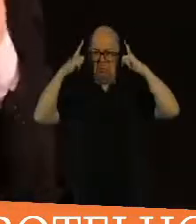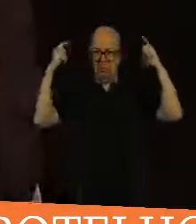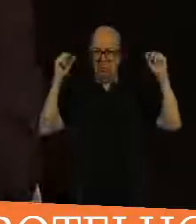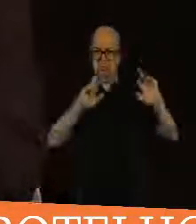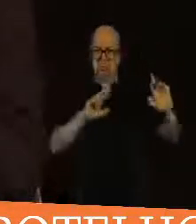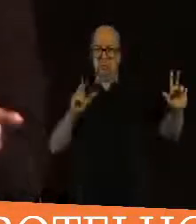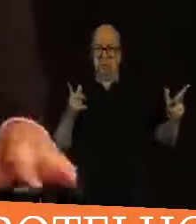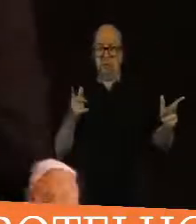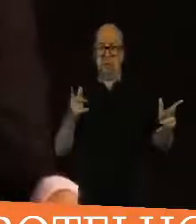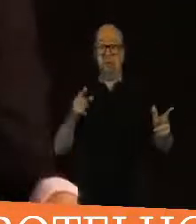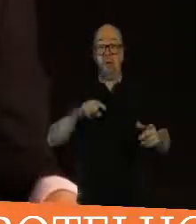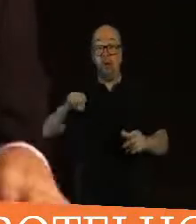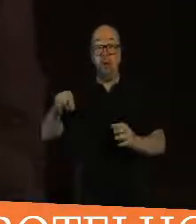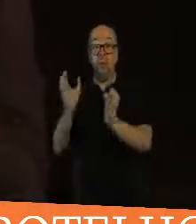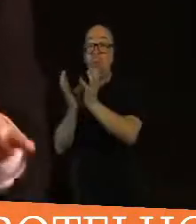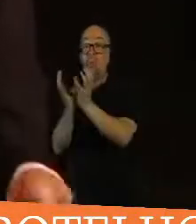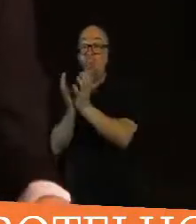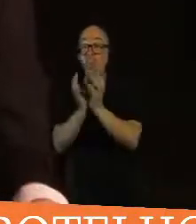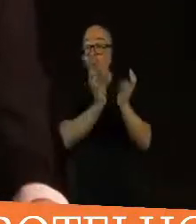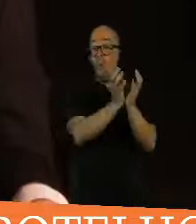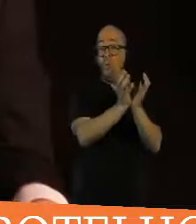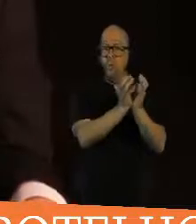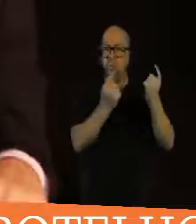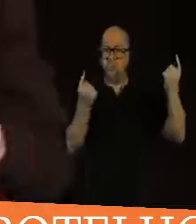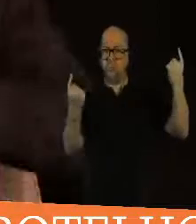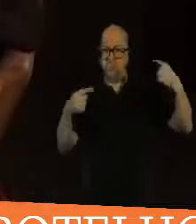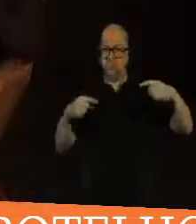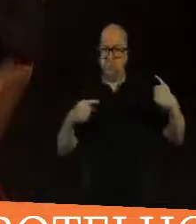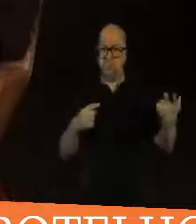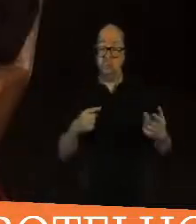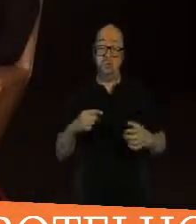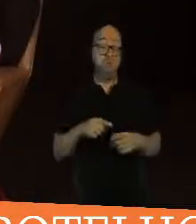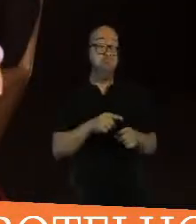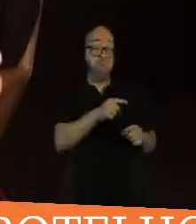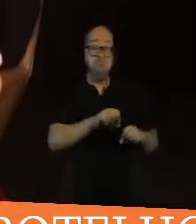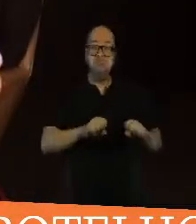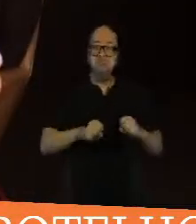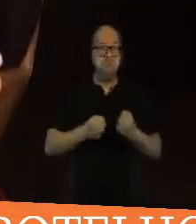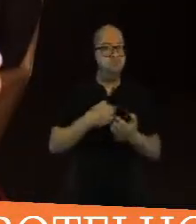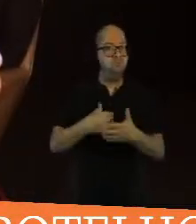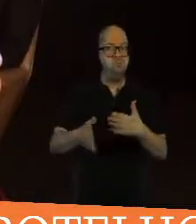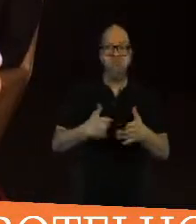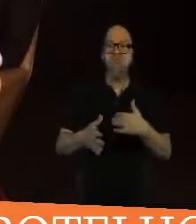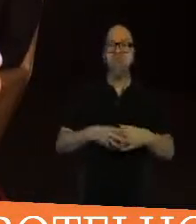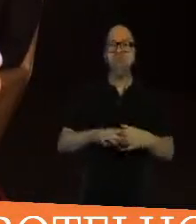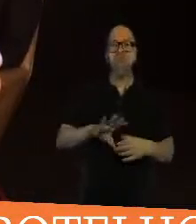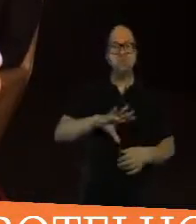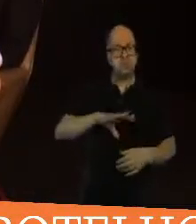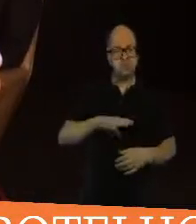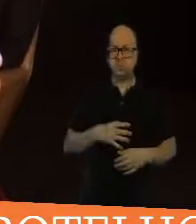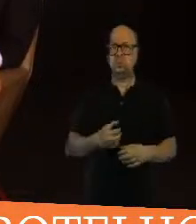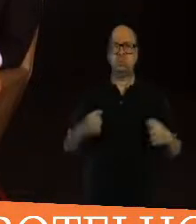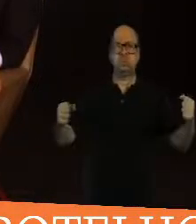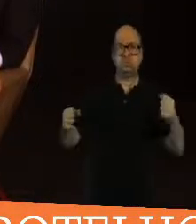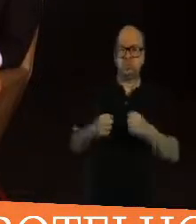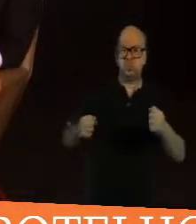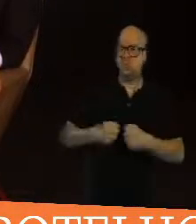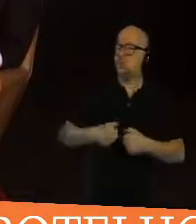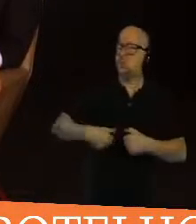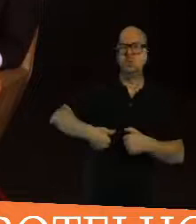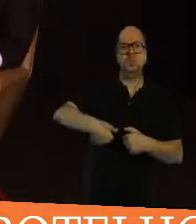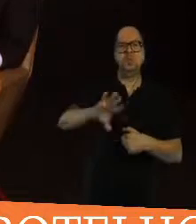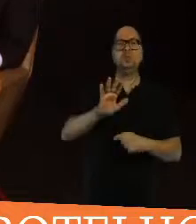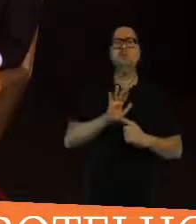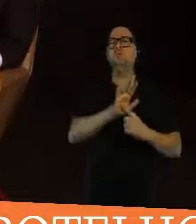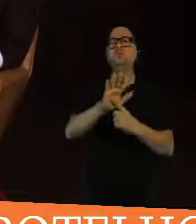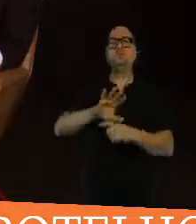ele meio que rompe, ganha seu espaço, as cotoveladas, né? E aprende e dá um colorido todo novo